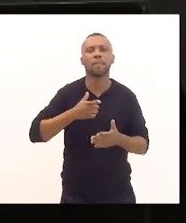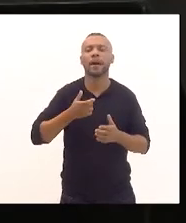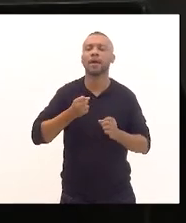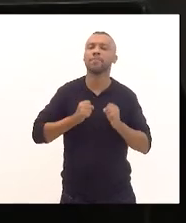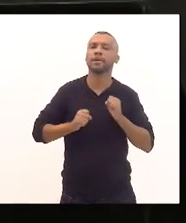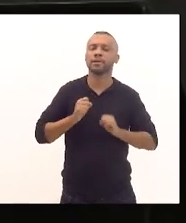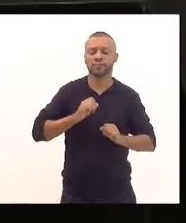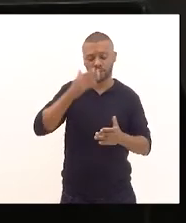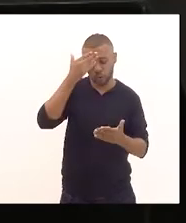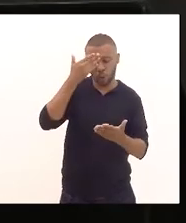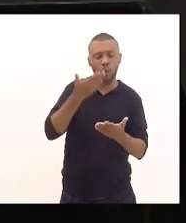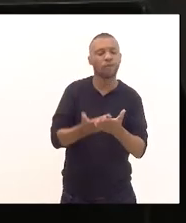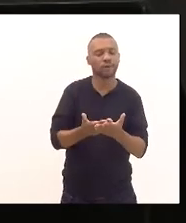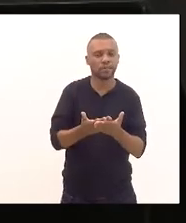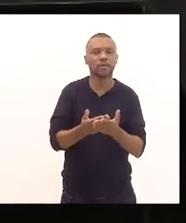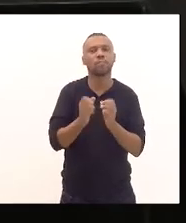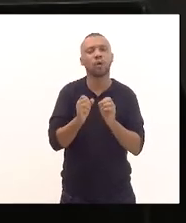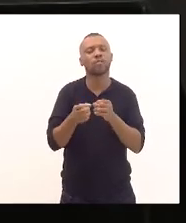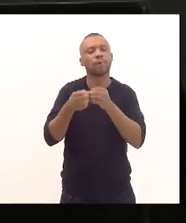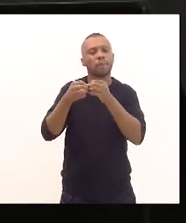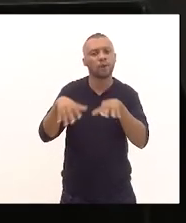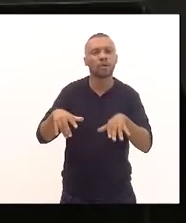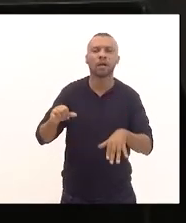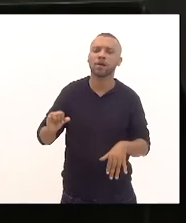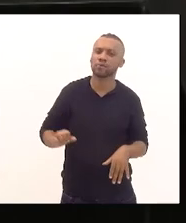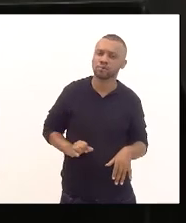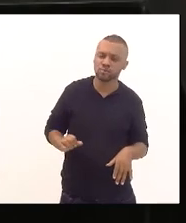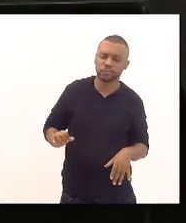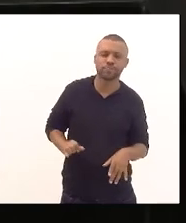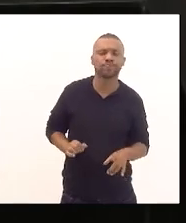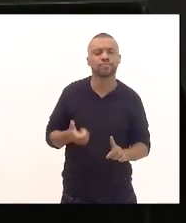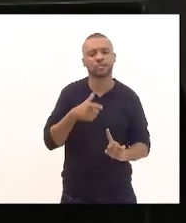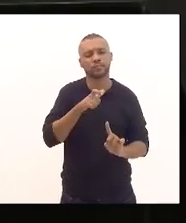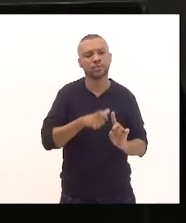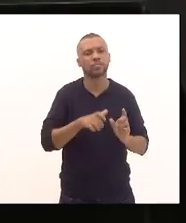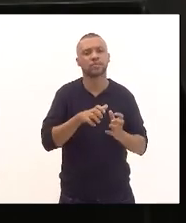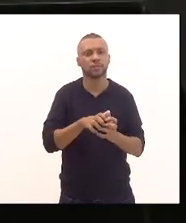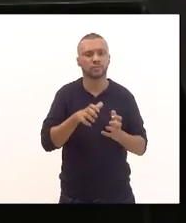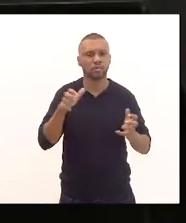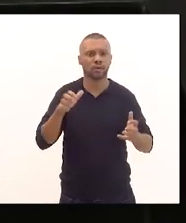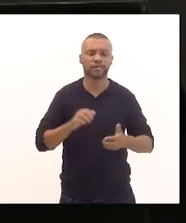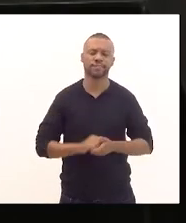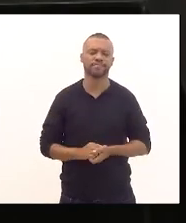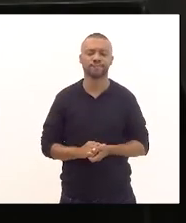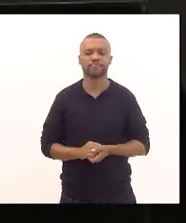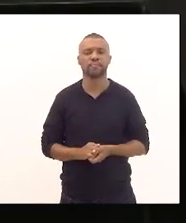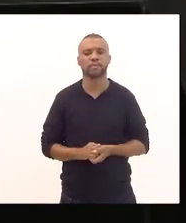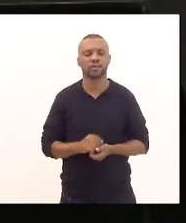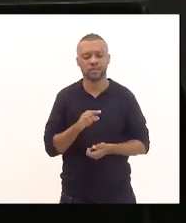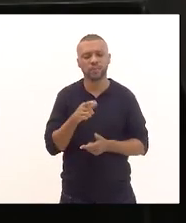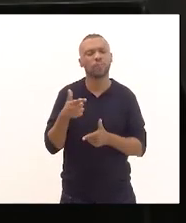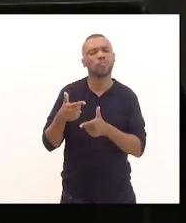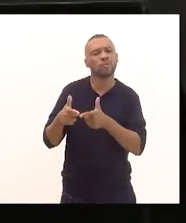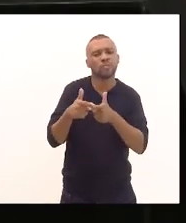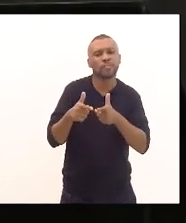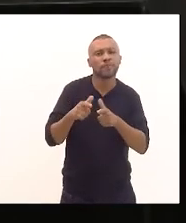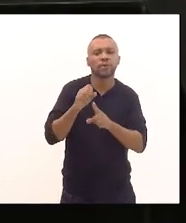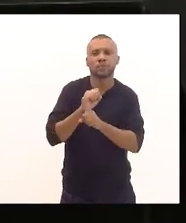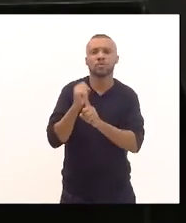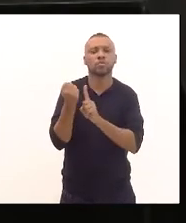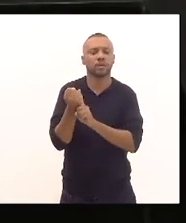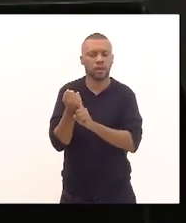de confiança que cause dano ou sofrimento a uma pessoa idosa é uma questão social muito